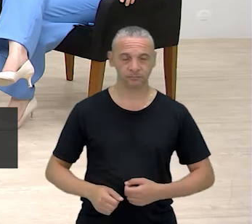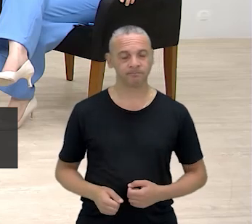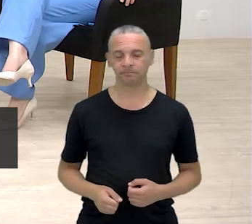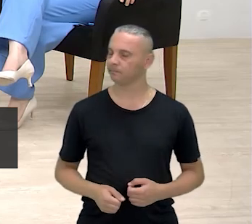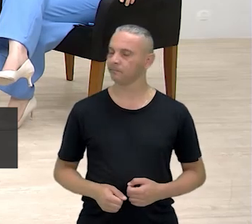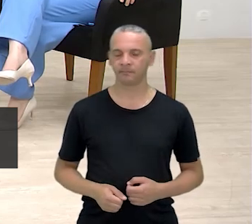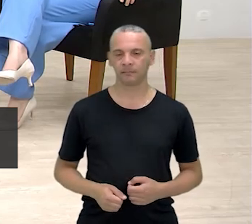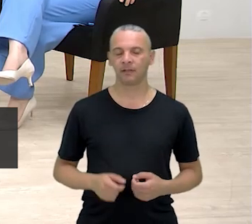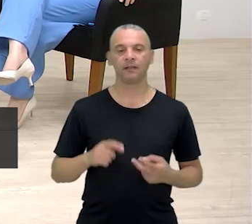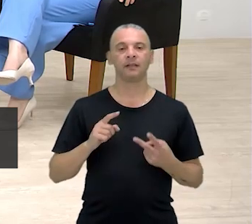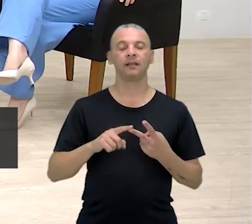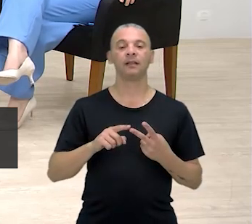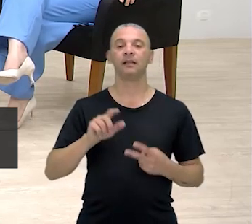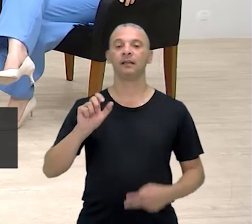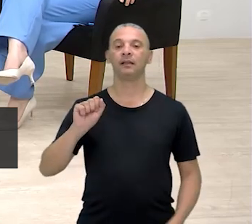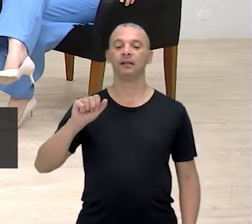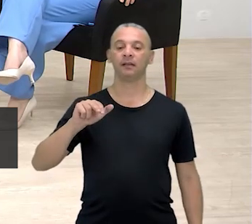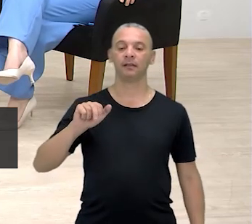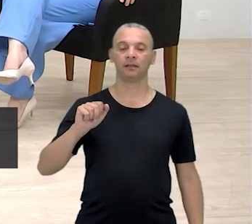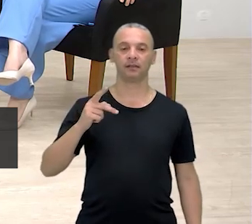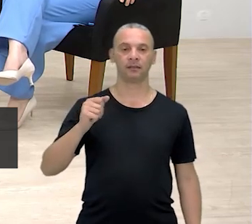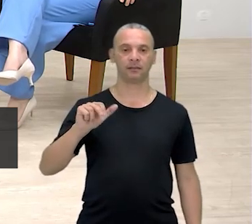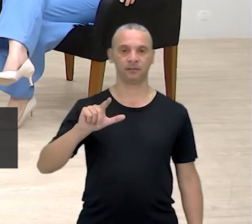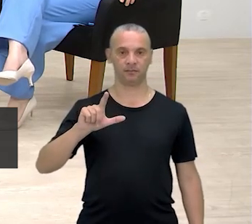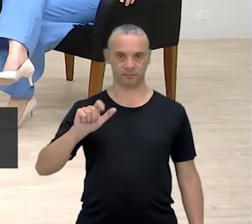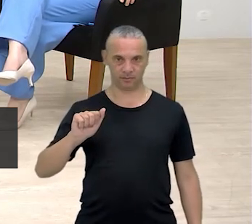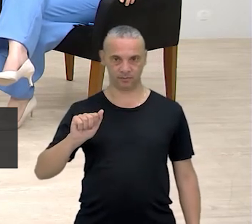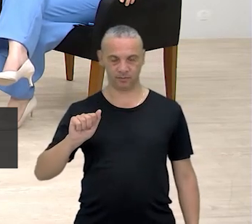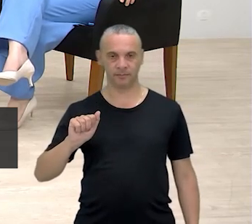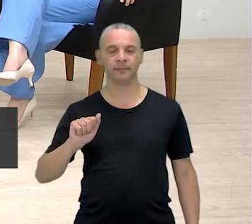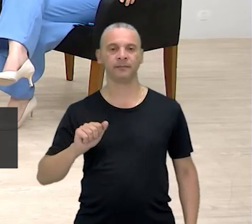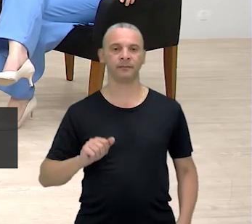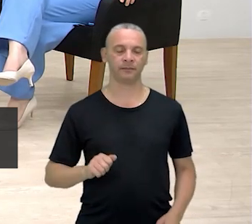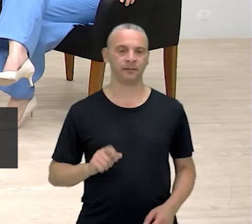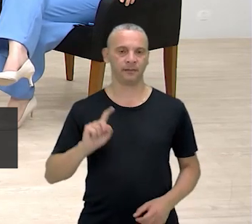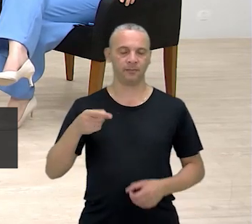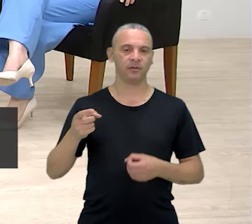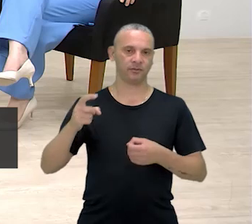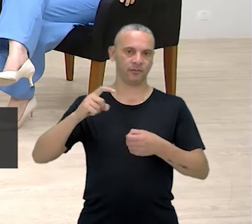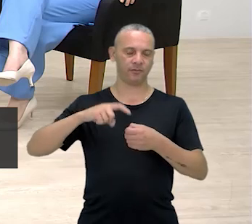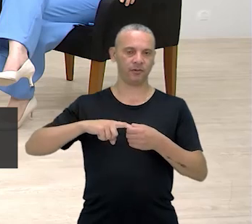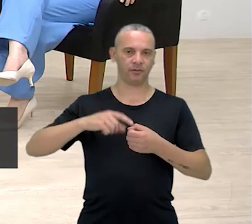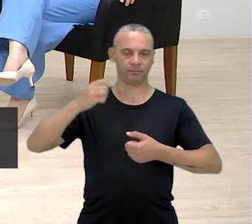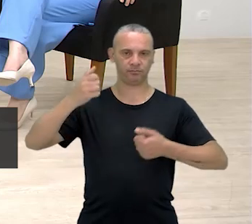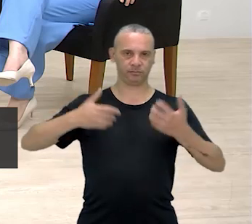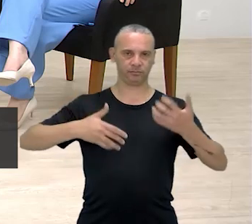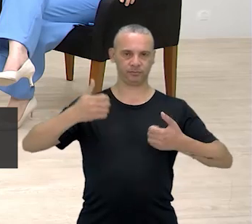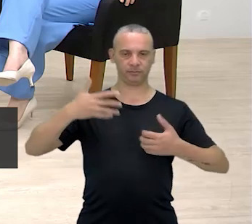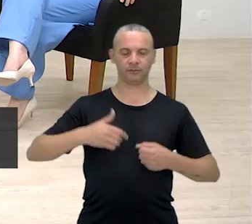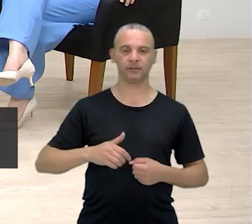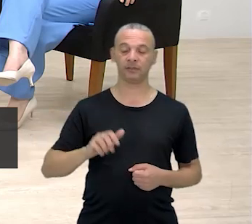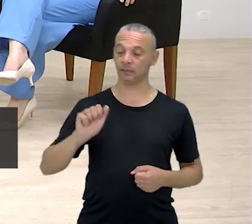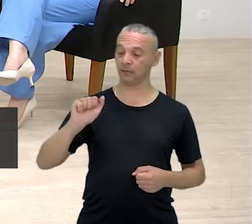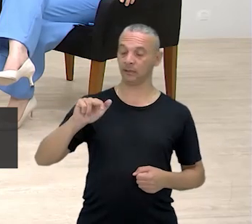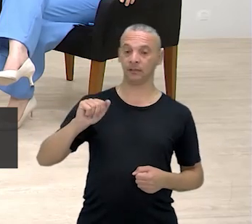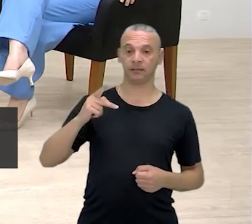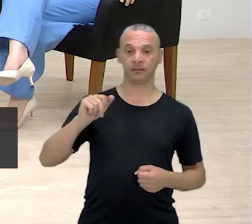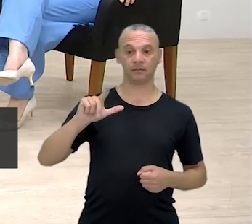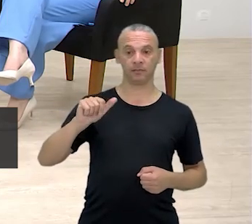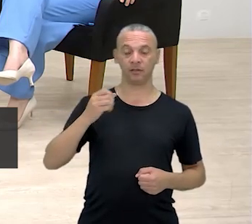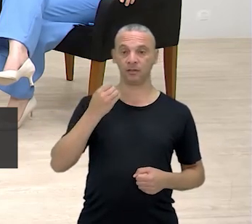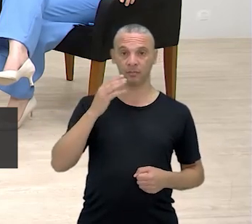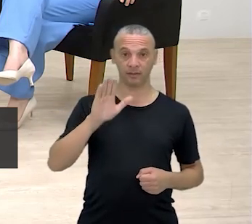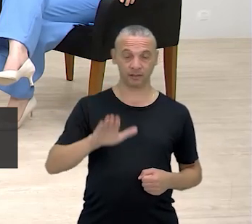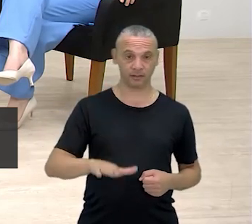Bem, eu vou chamar a Ana Paula por enquanto. Depois a Ana Cláudia volte a falar conosco. Oi, Ana Paula, boa tarde.